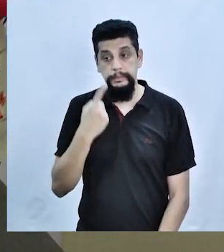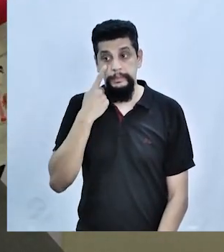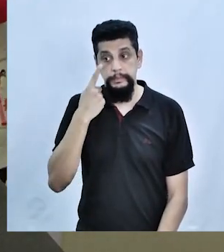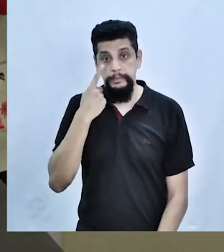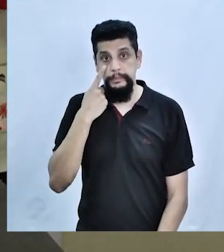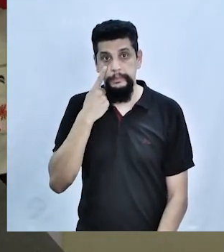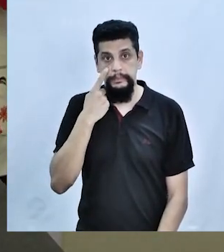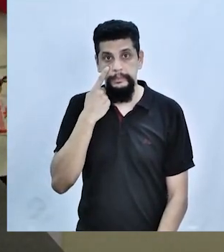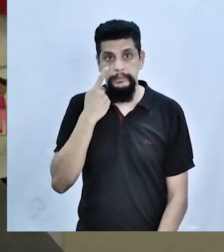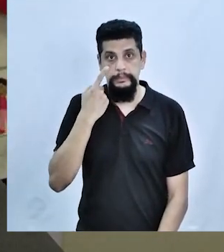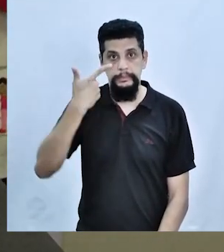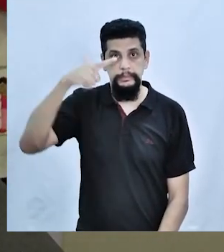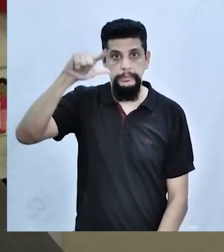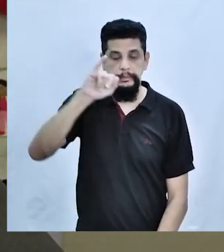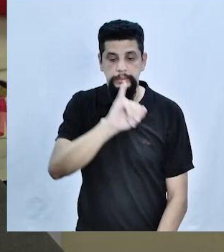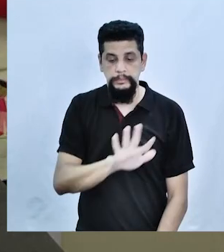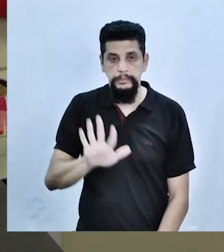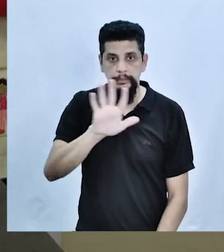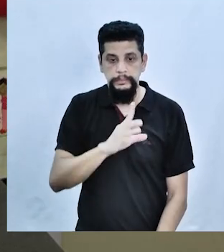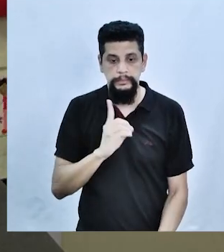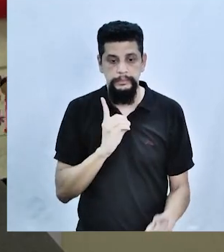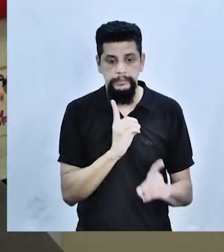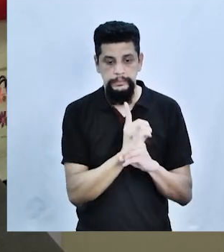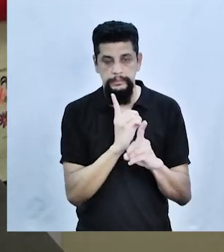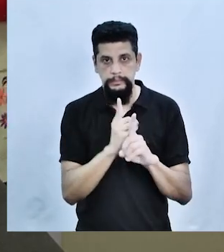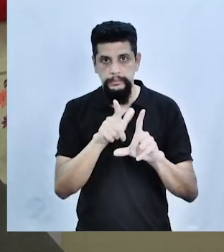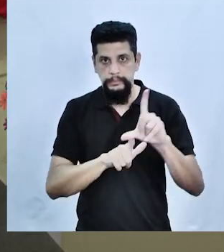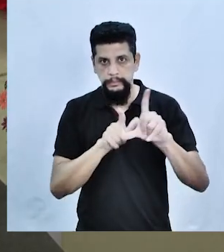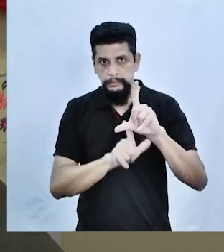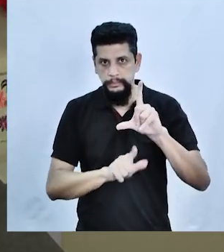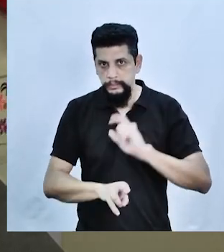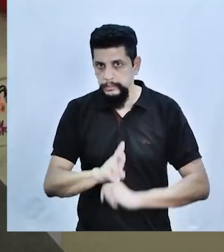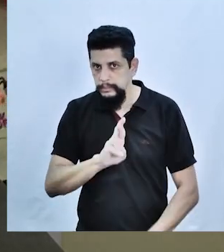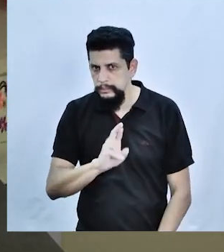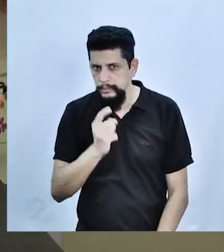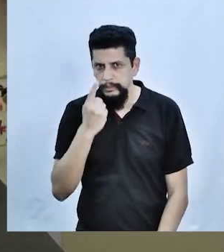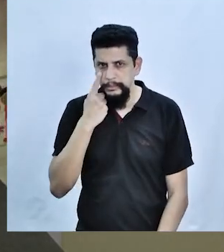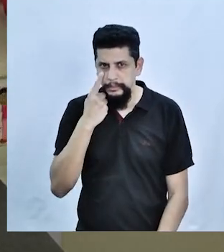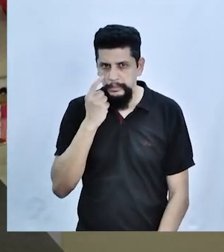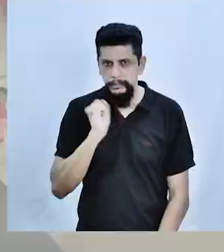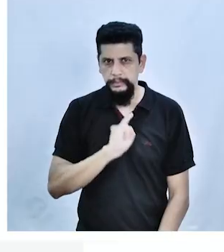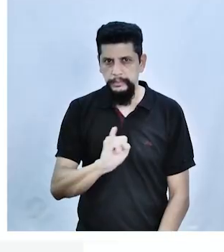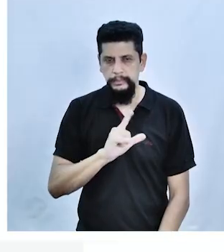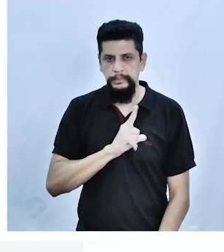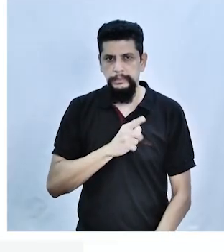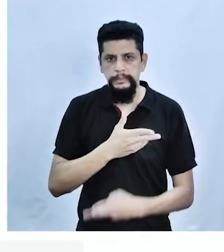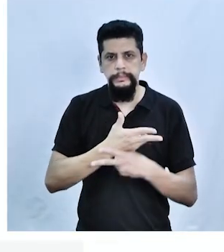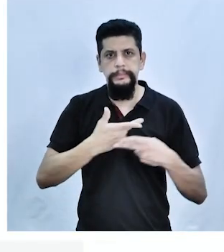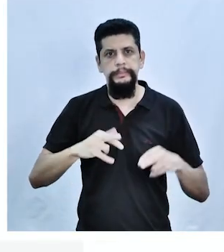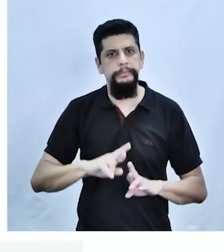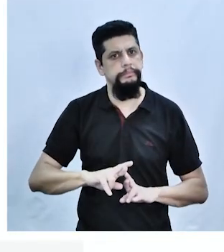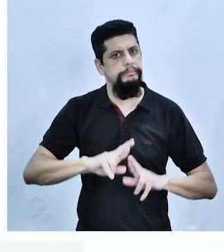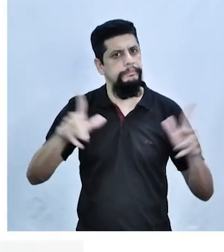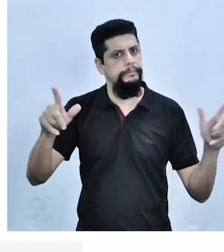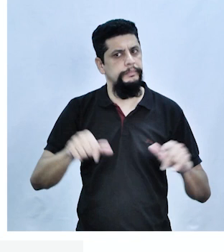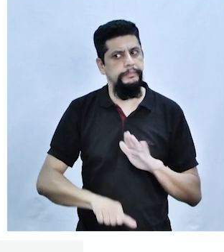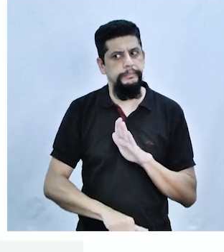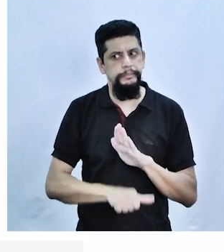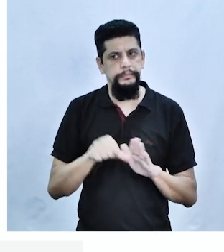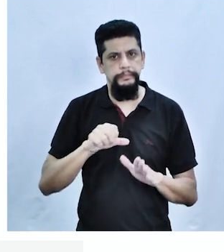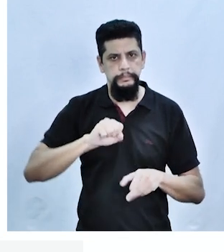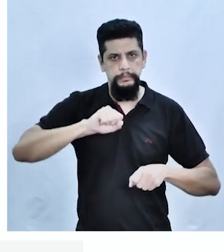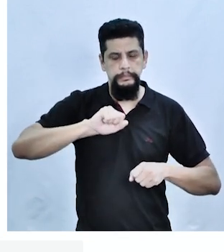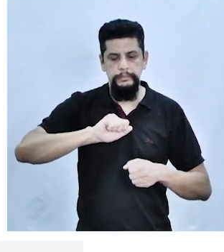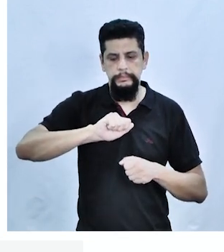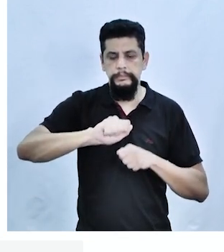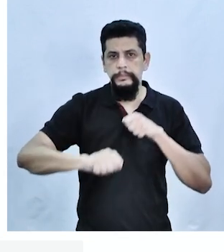vez? Então, olhando as próximas imagens, encontre o R e veja se tem alguma coisa diferente. A primeira palavra está representando